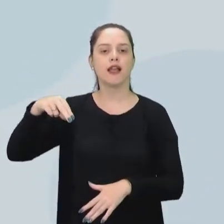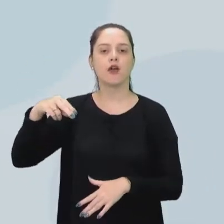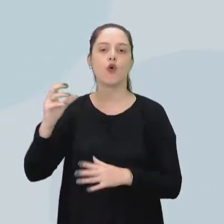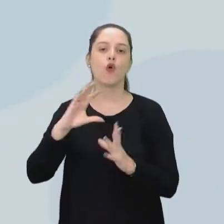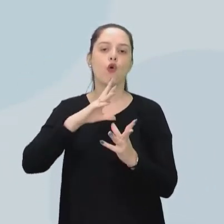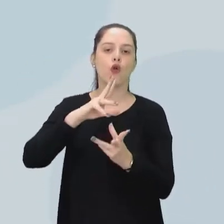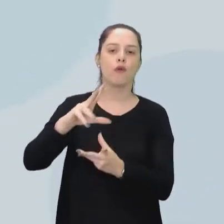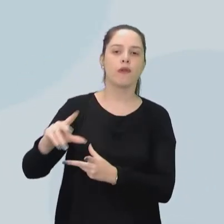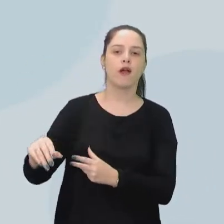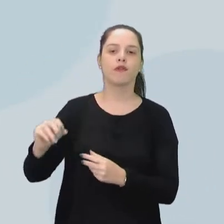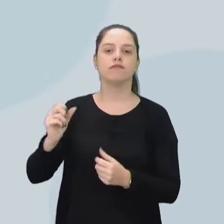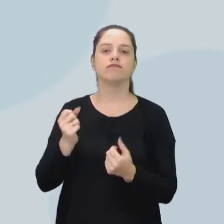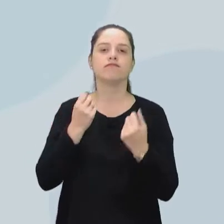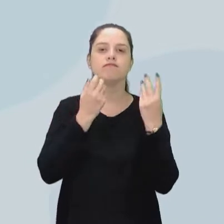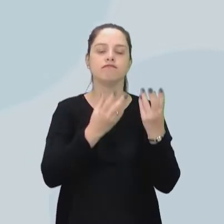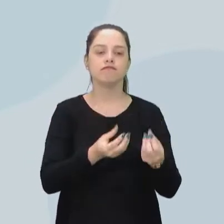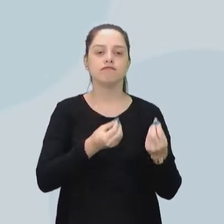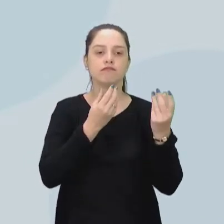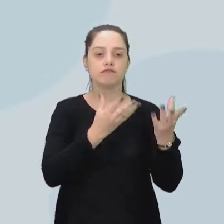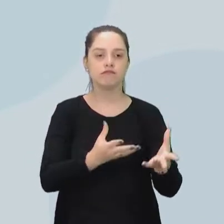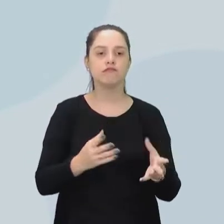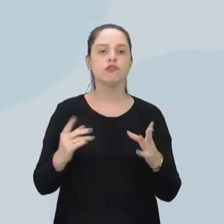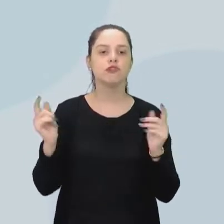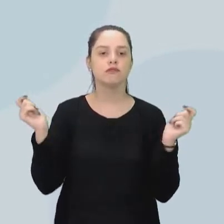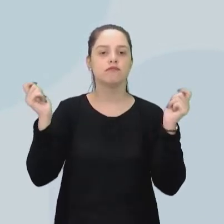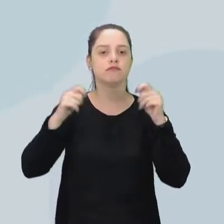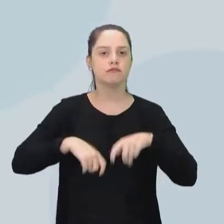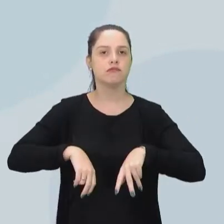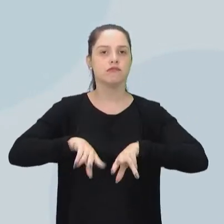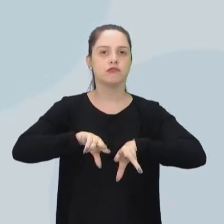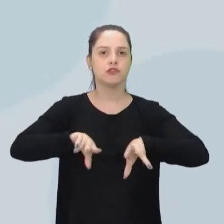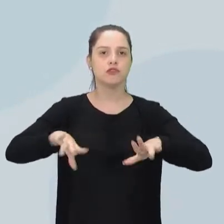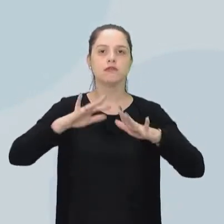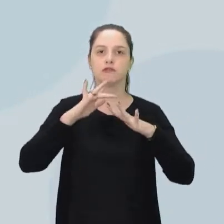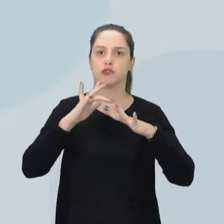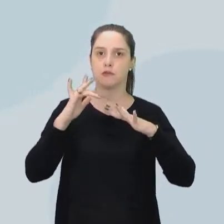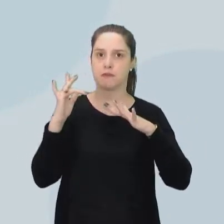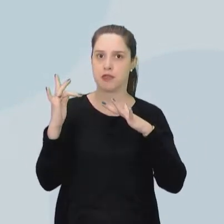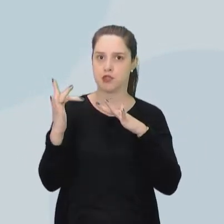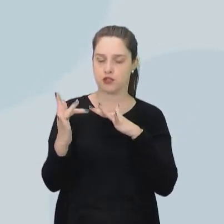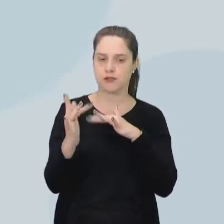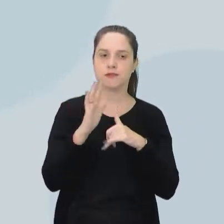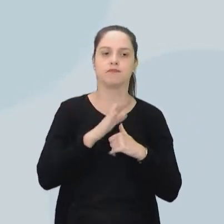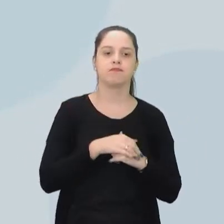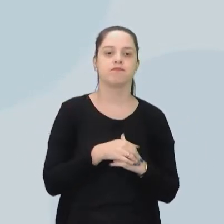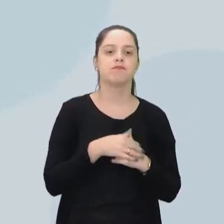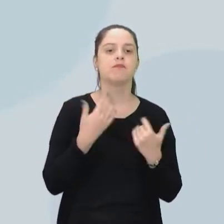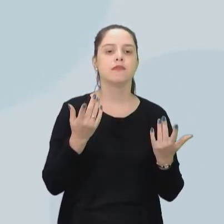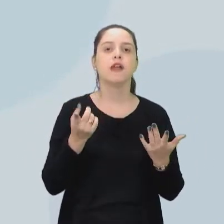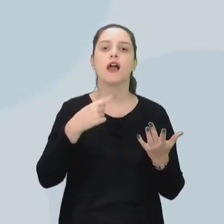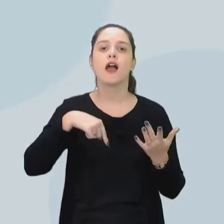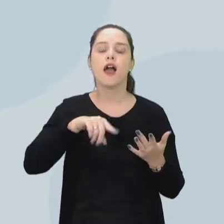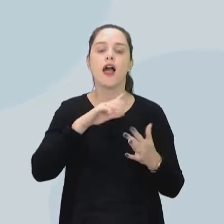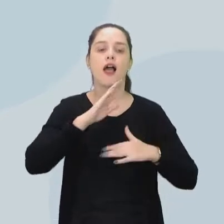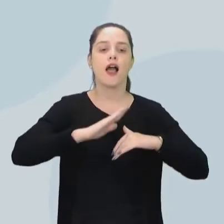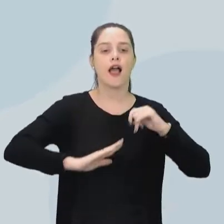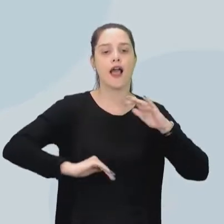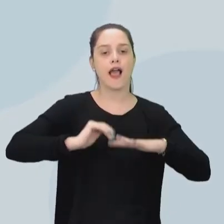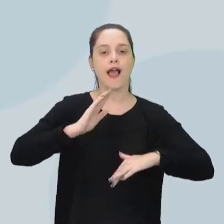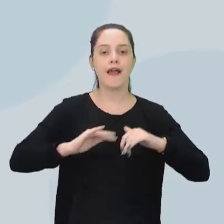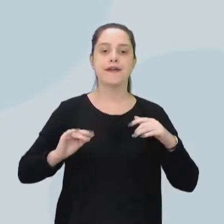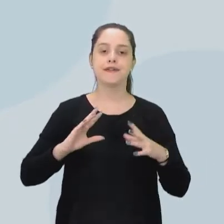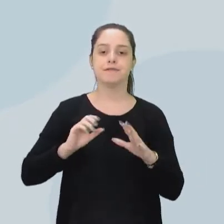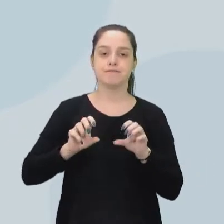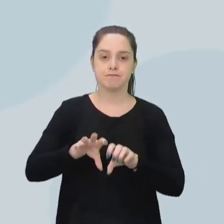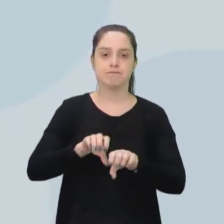global, considerando dados e informações disponíveis em diferentes mídias. E a nossa habilidade de formação